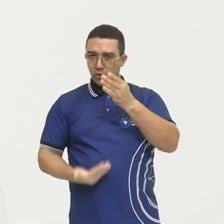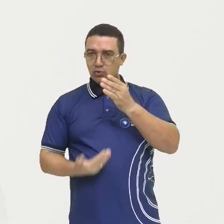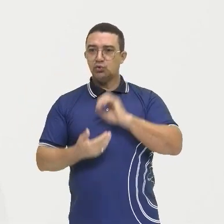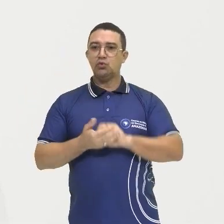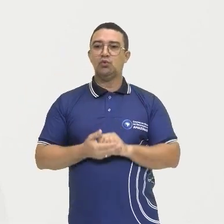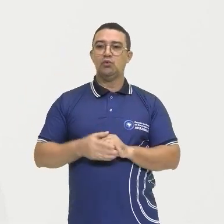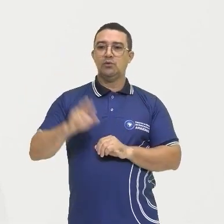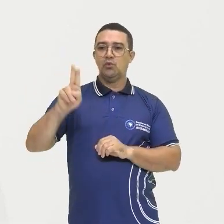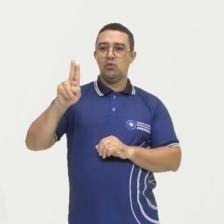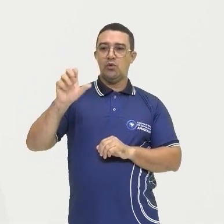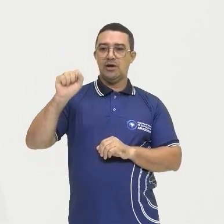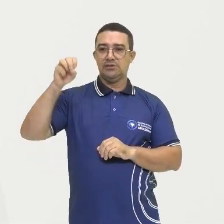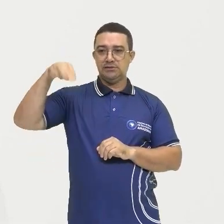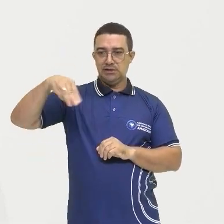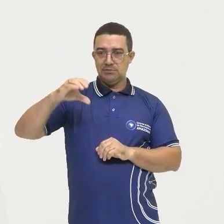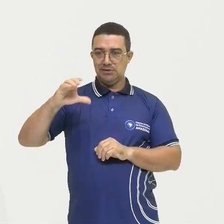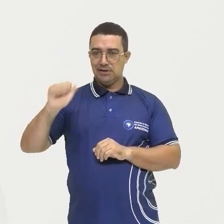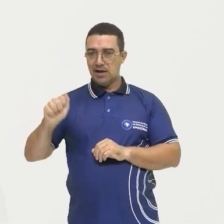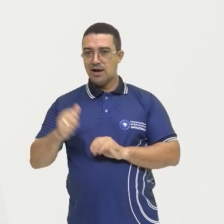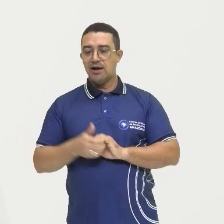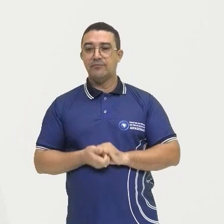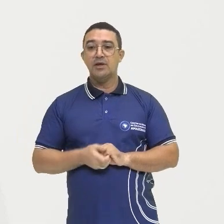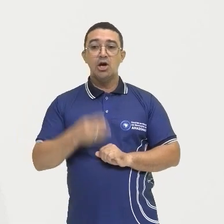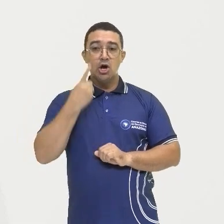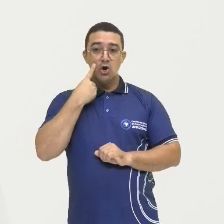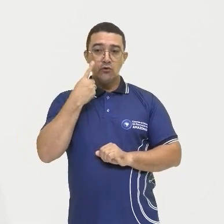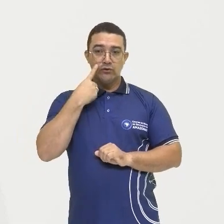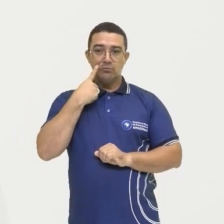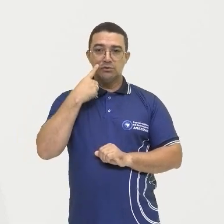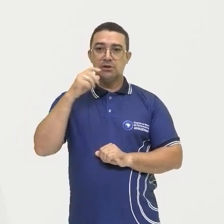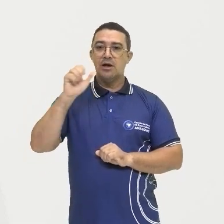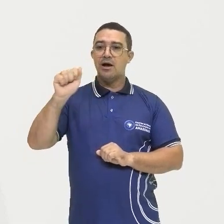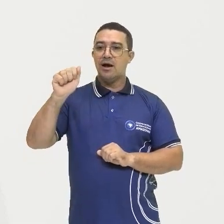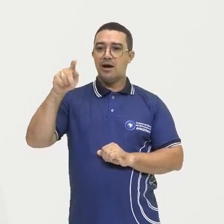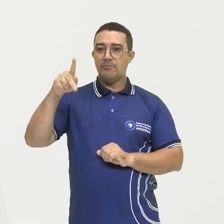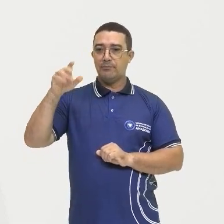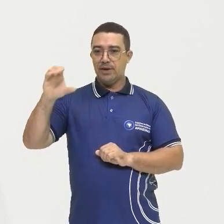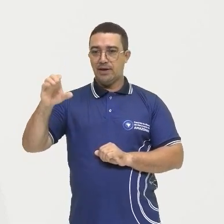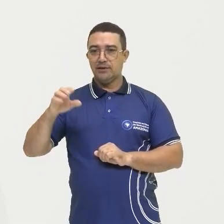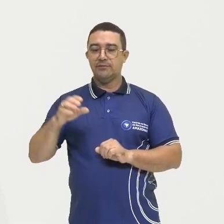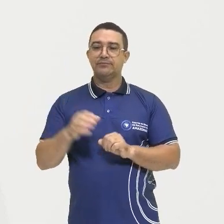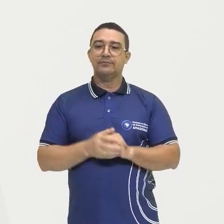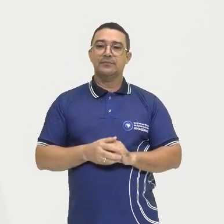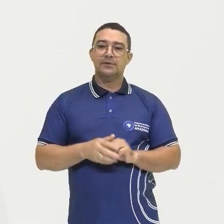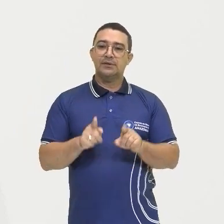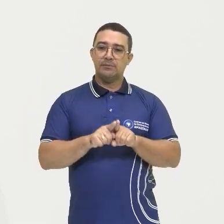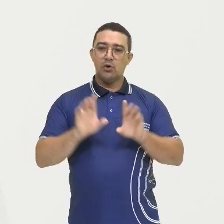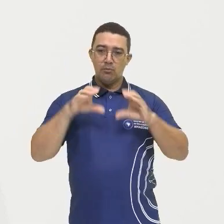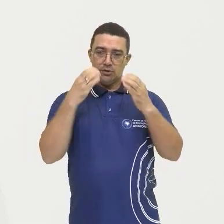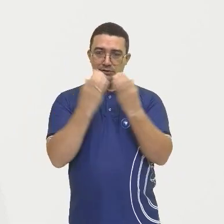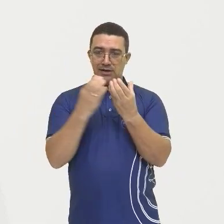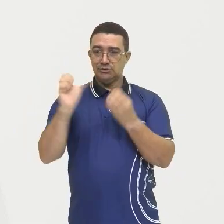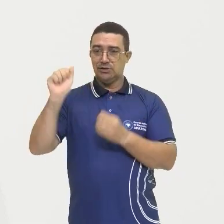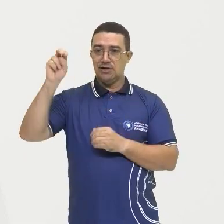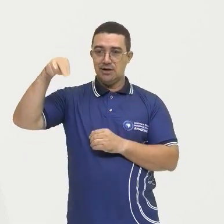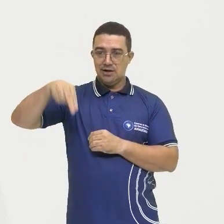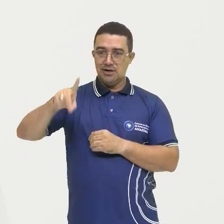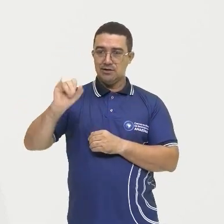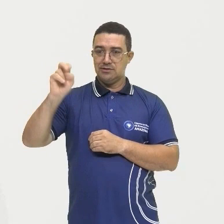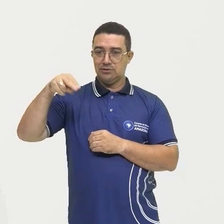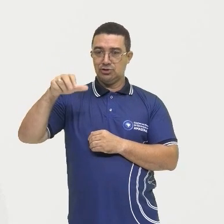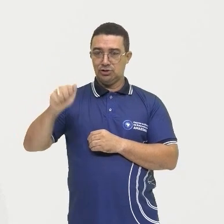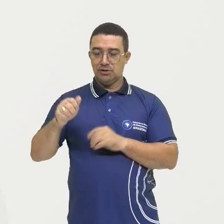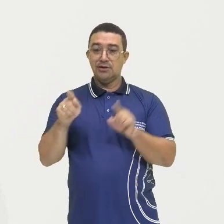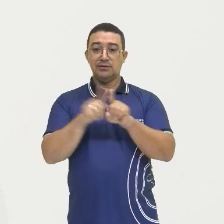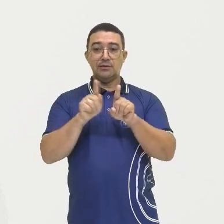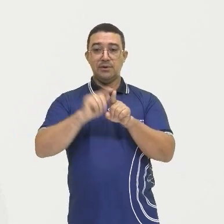o SMCA, tá certo? A APEC, a Comunidade Andina e a Comunidade dos Estados